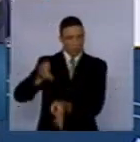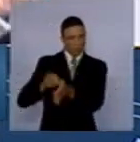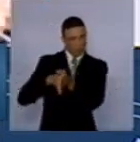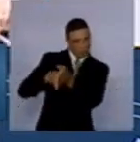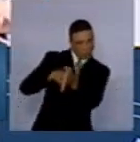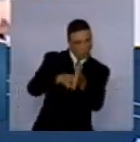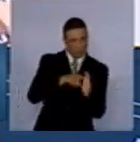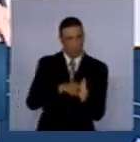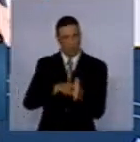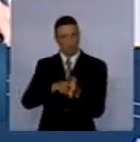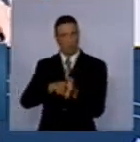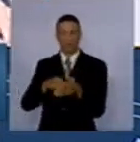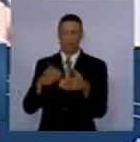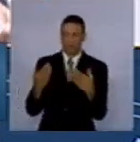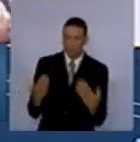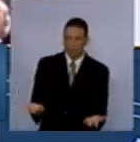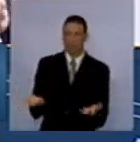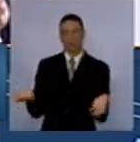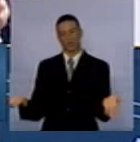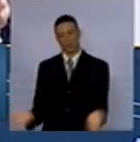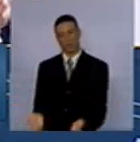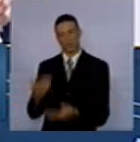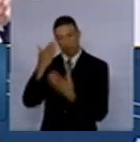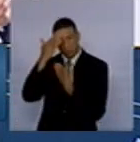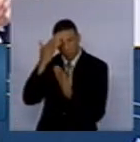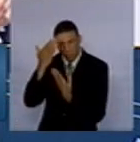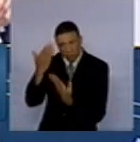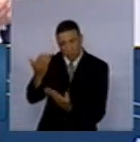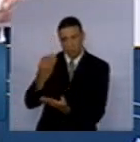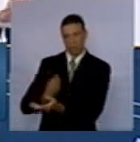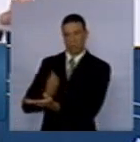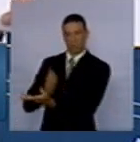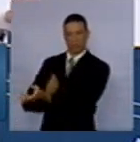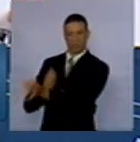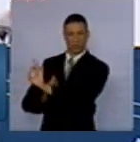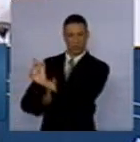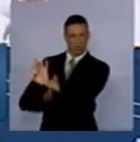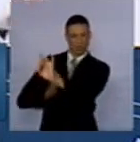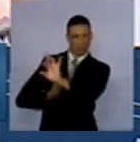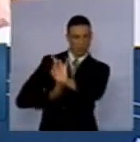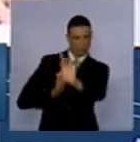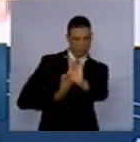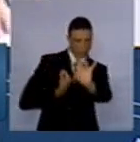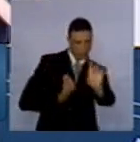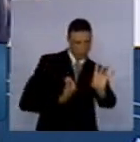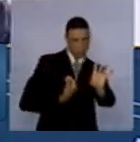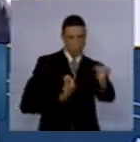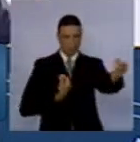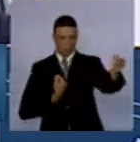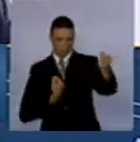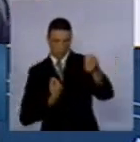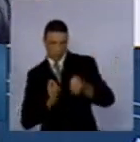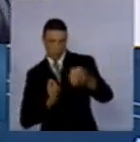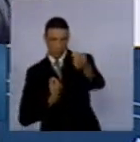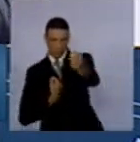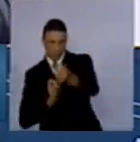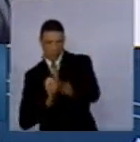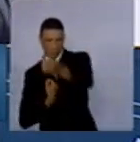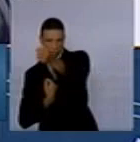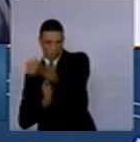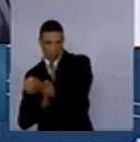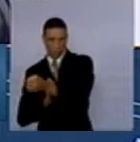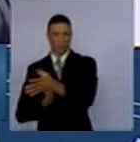essa Ótica então que eu mais uma vez agradeço a presença de todos dos expositores notadamente